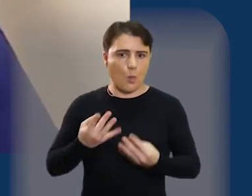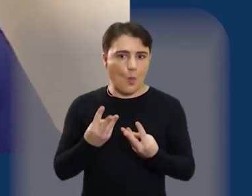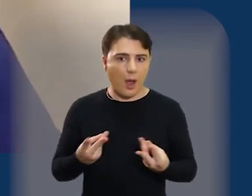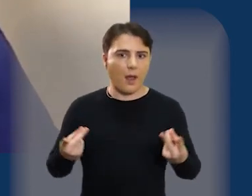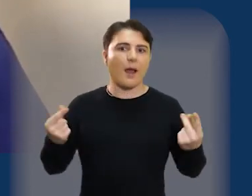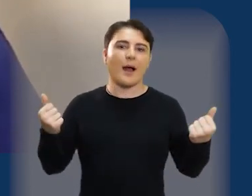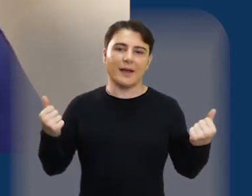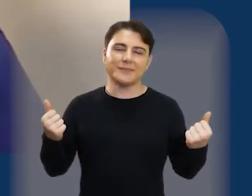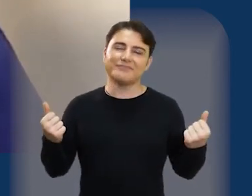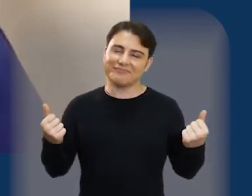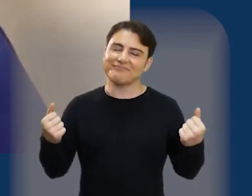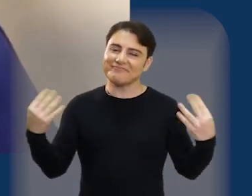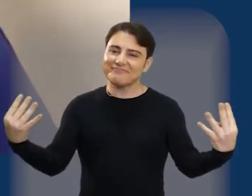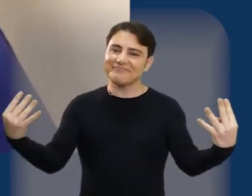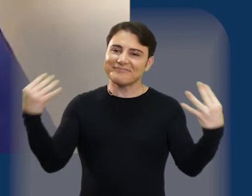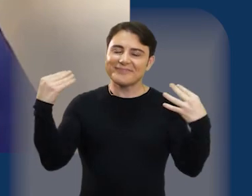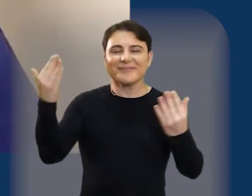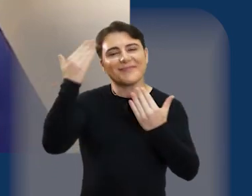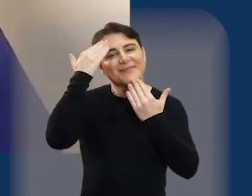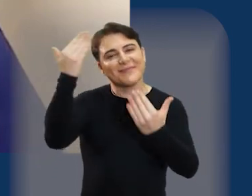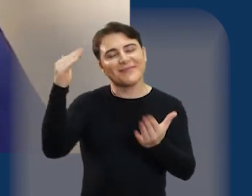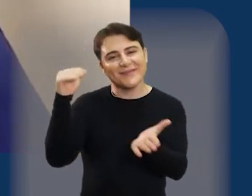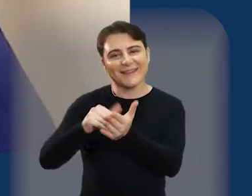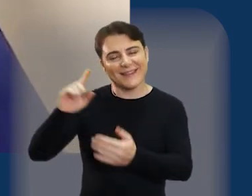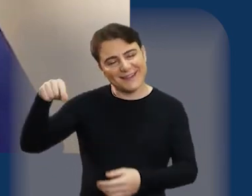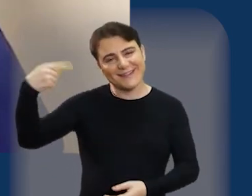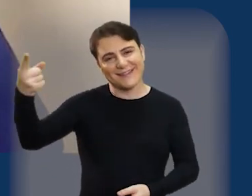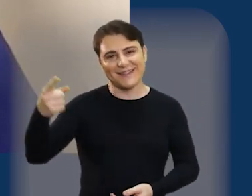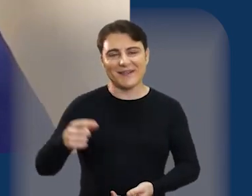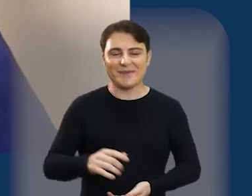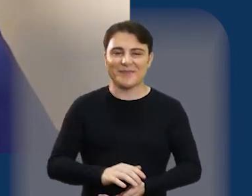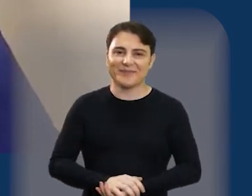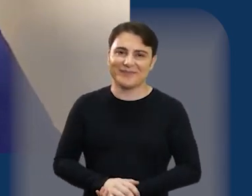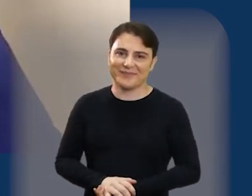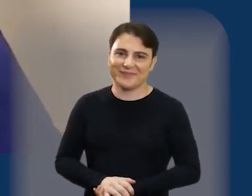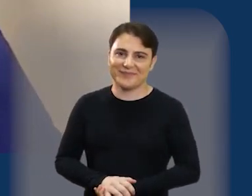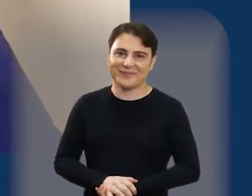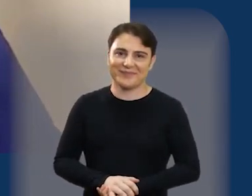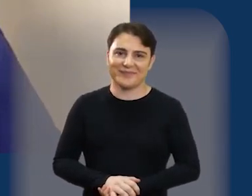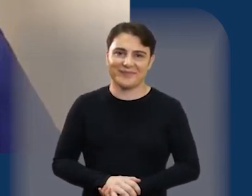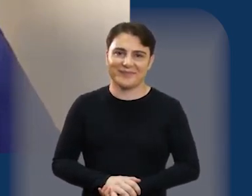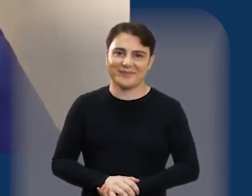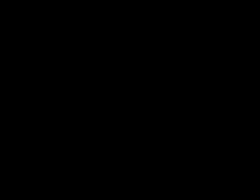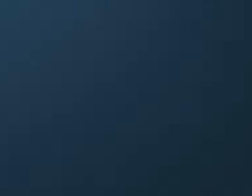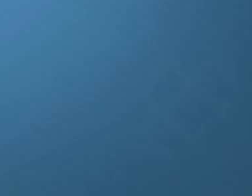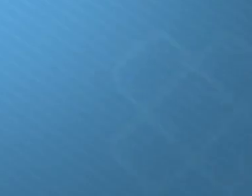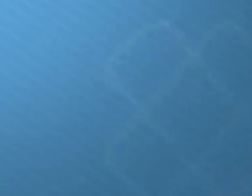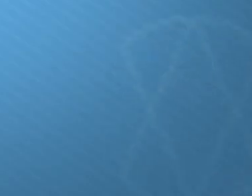qualidade de vida. Obrigada pela sua companhia e até a próxima!